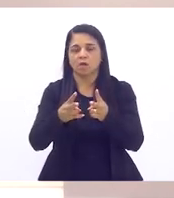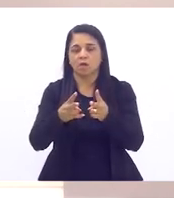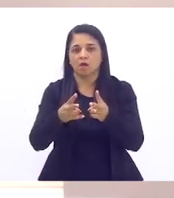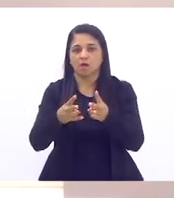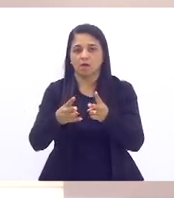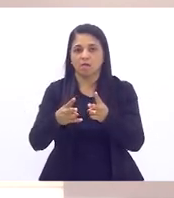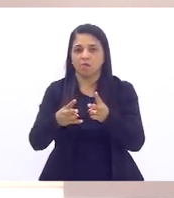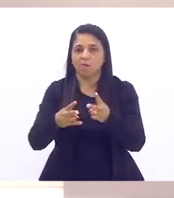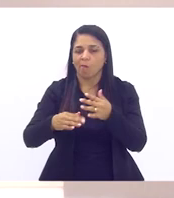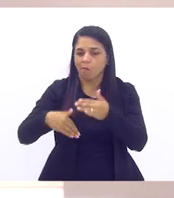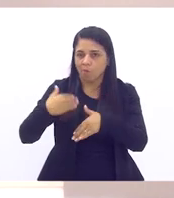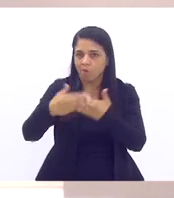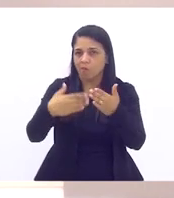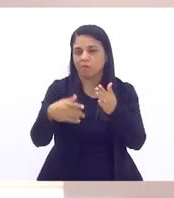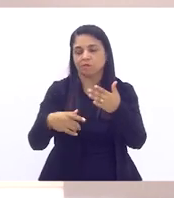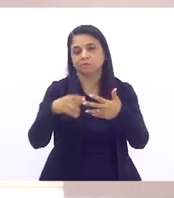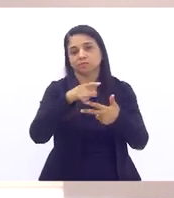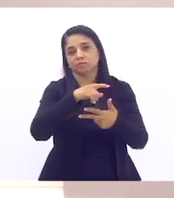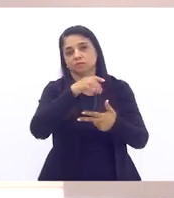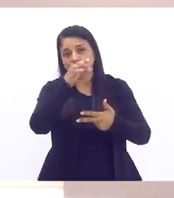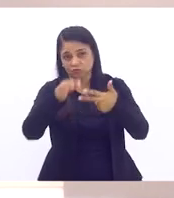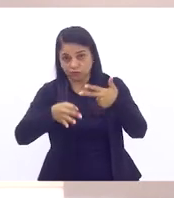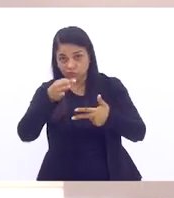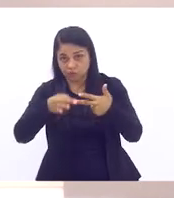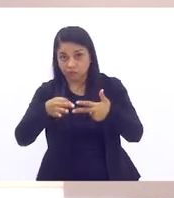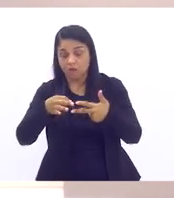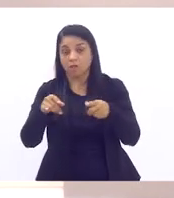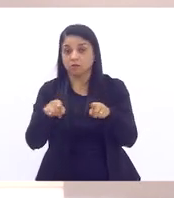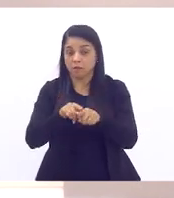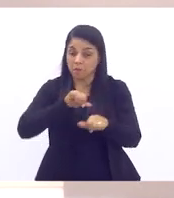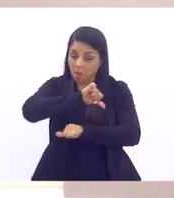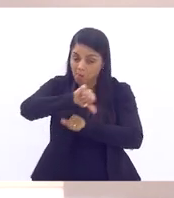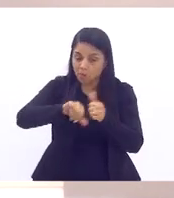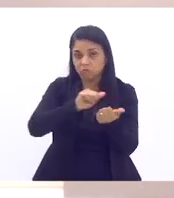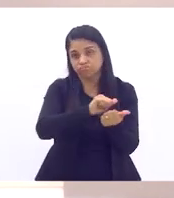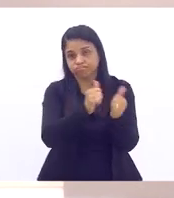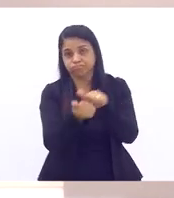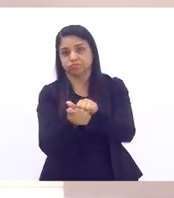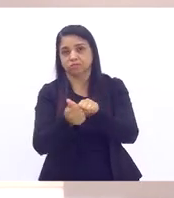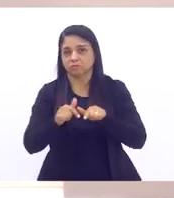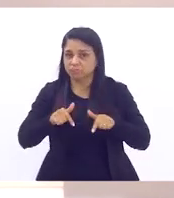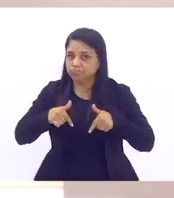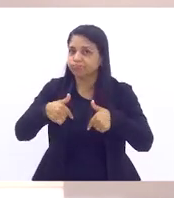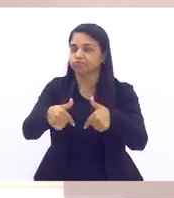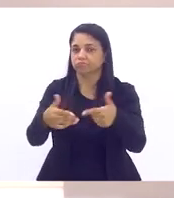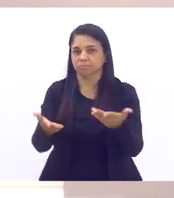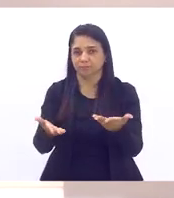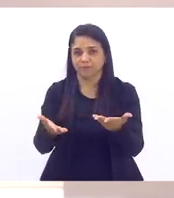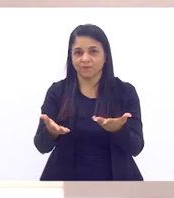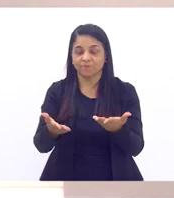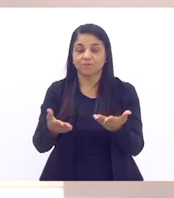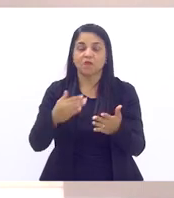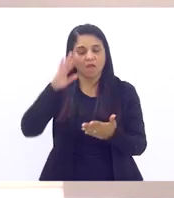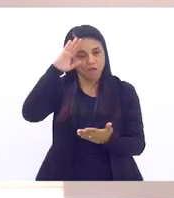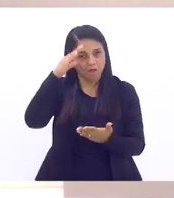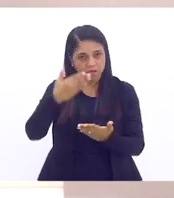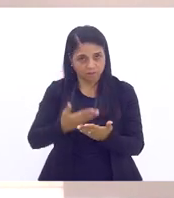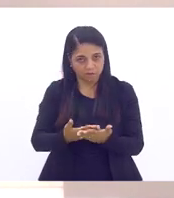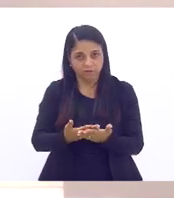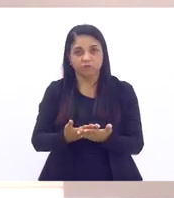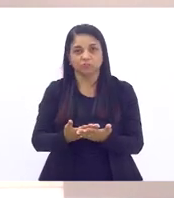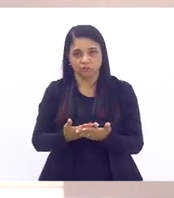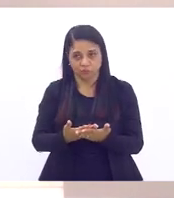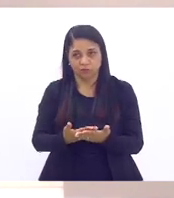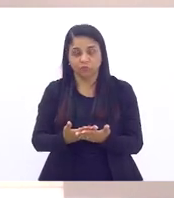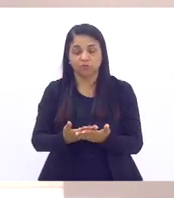judicial e a suprema corte até por uma eventualidade mudança de posicionamento então acredito e discutir